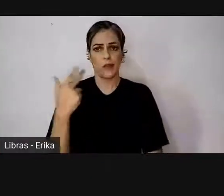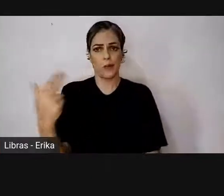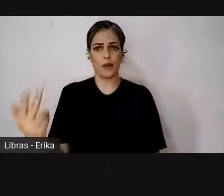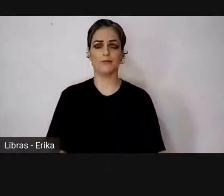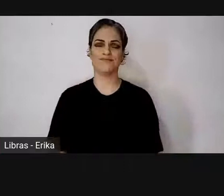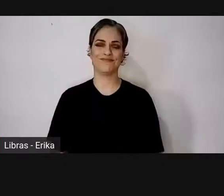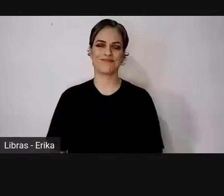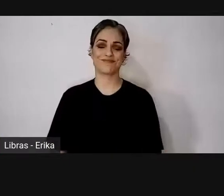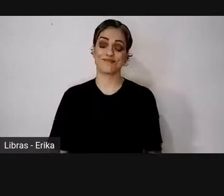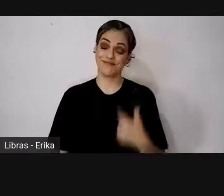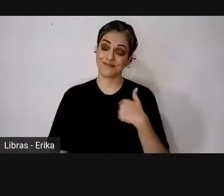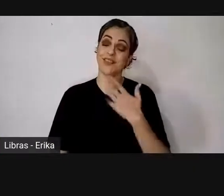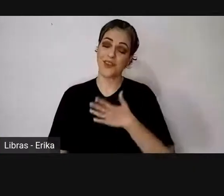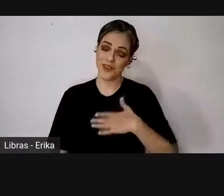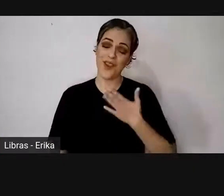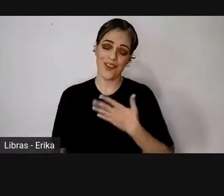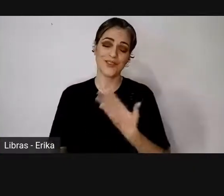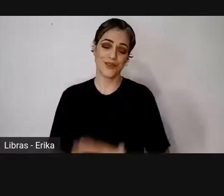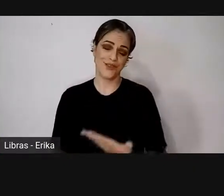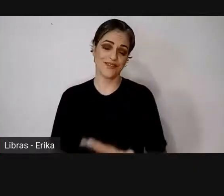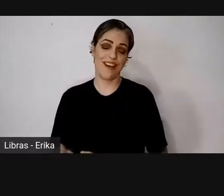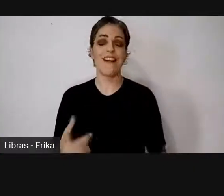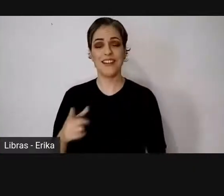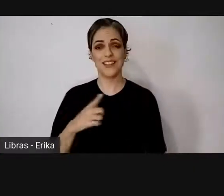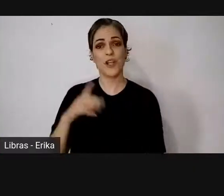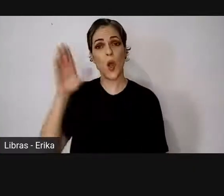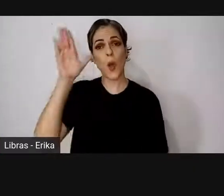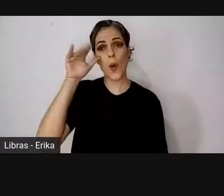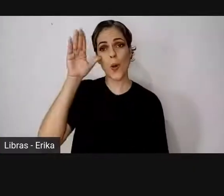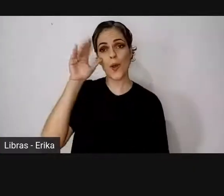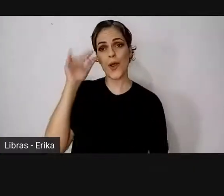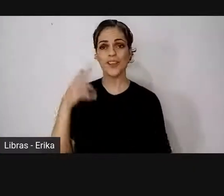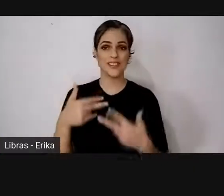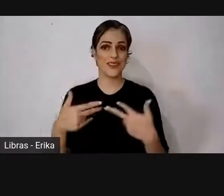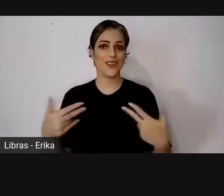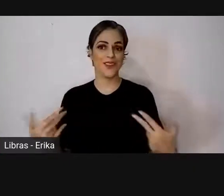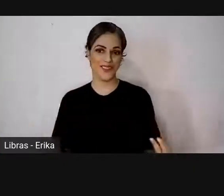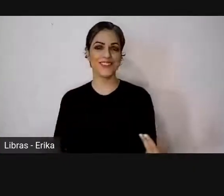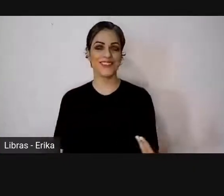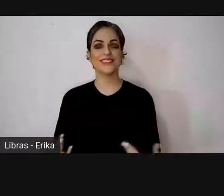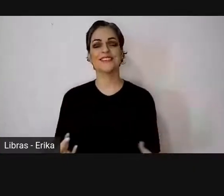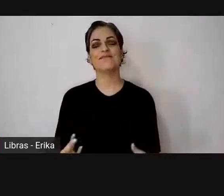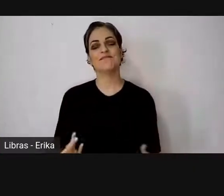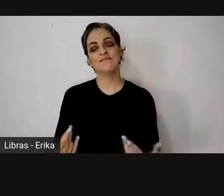de estudar, era a minha curiosidade de saber as coisas que eu gostava, e daí foi.